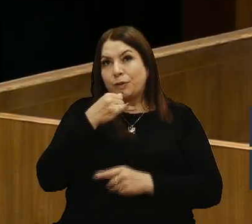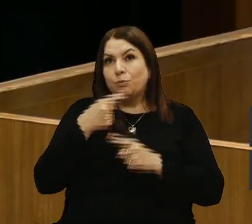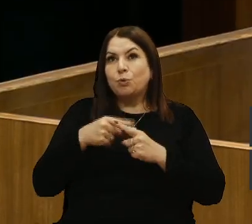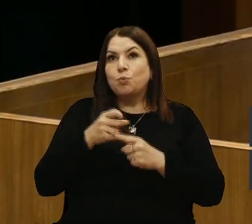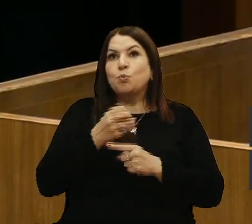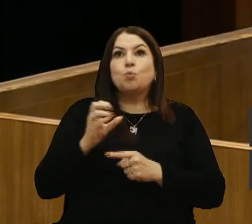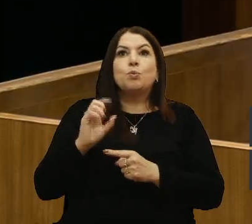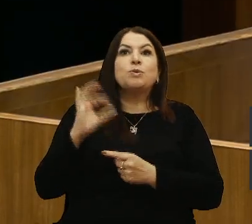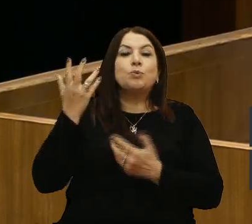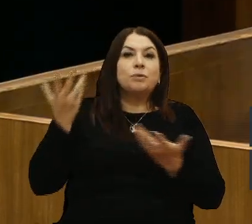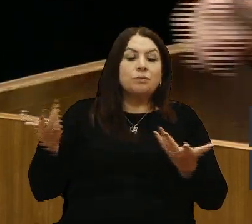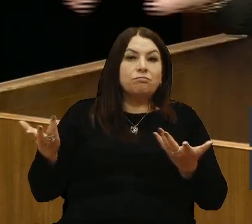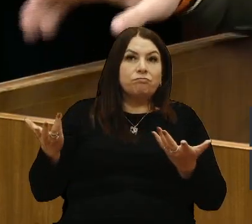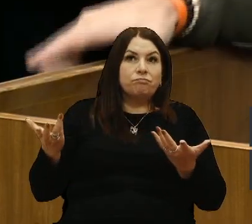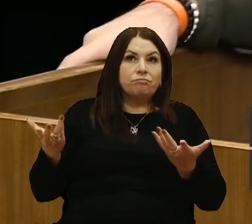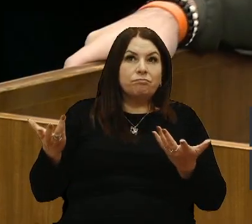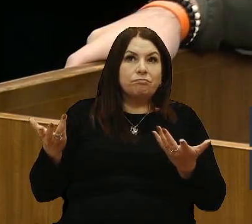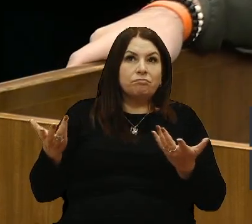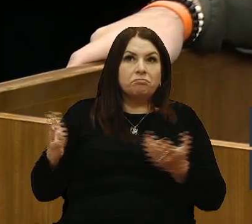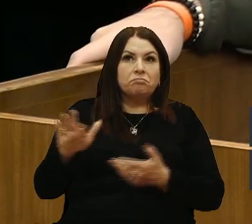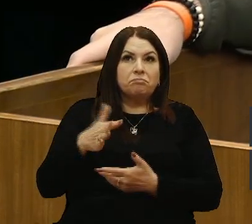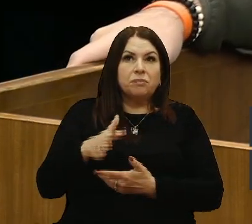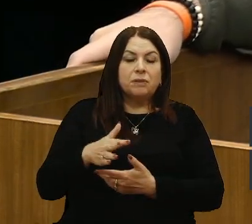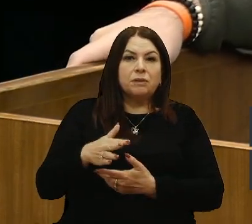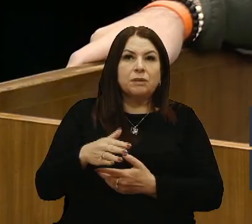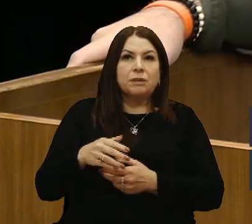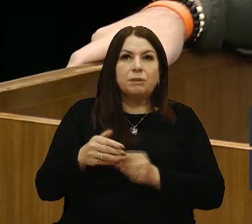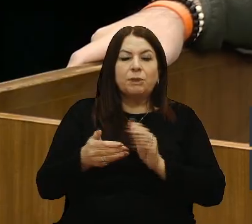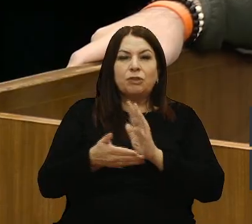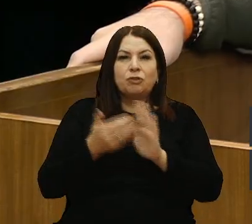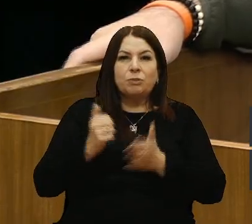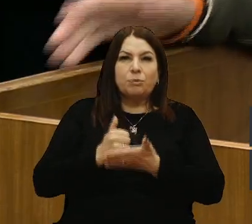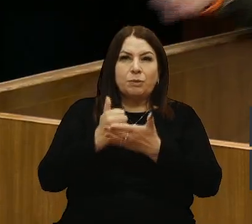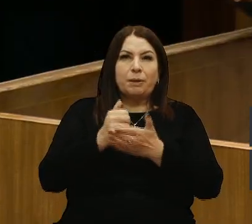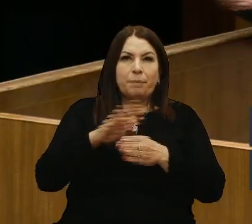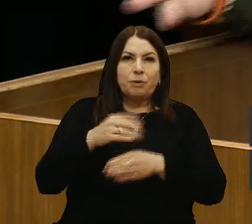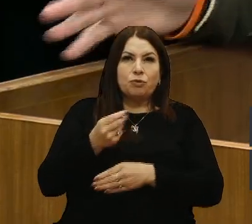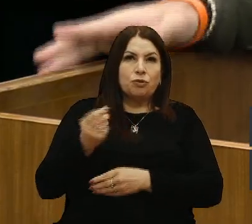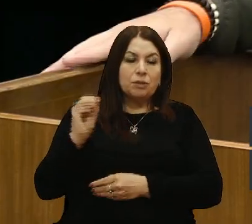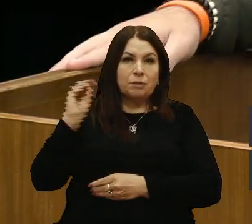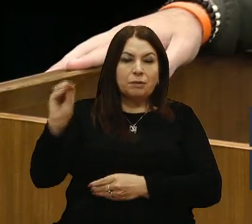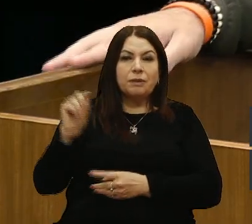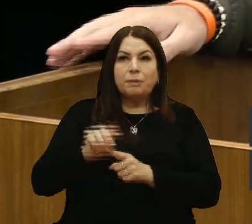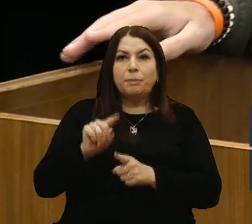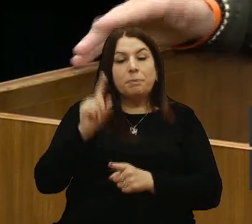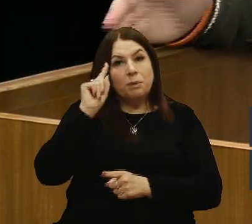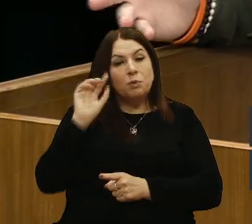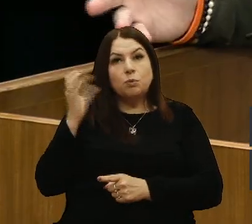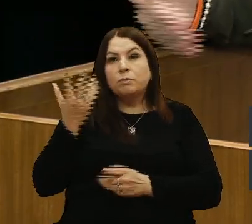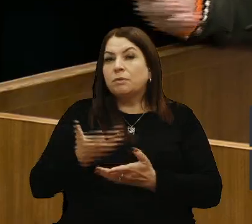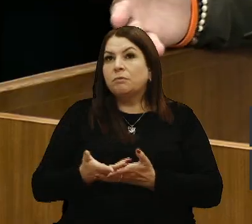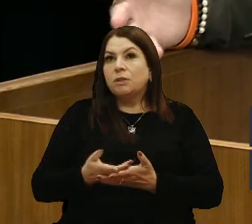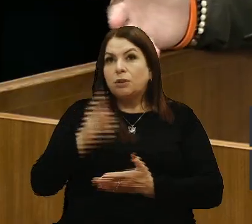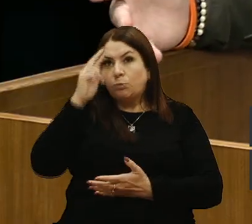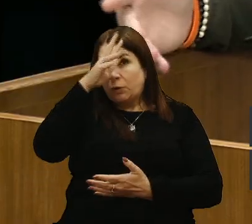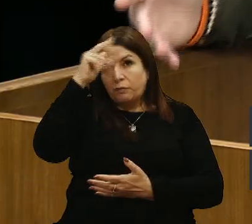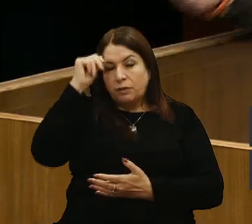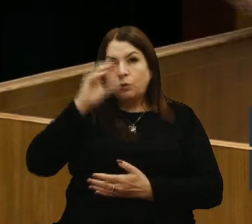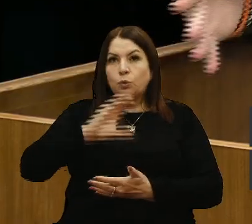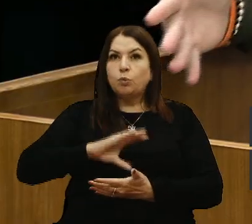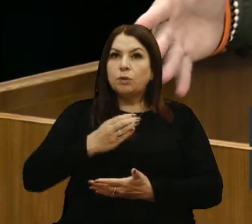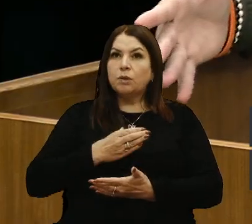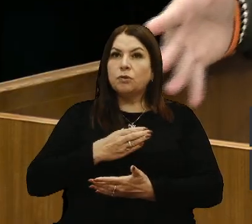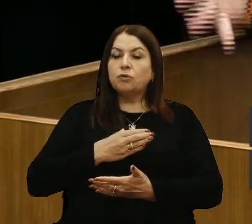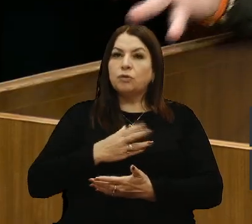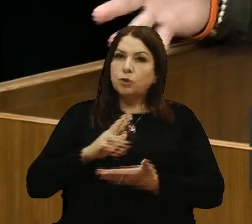as soluções? Além de talvez extinguir os secretários adjuntos, botar mais dinheiro lá, a solução para mim era o prefeito ter a coragem